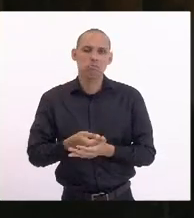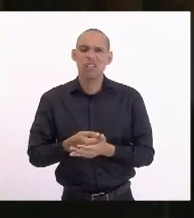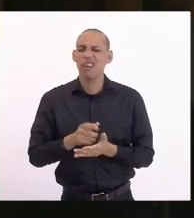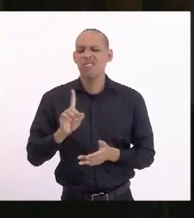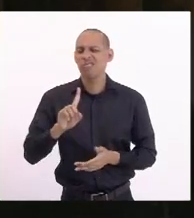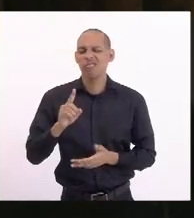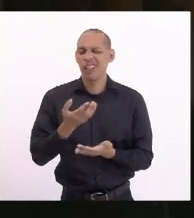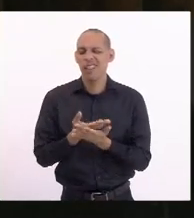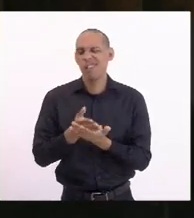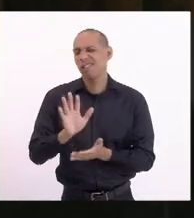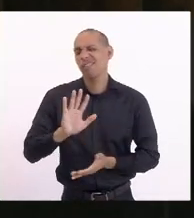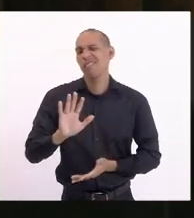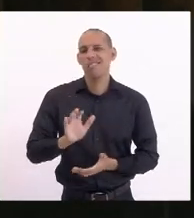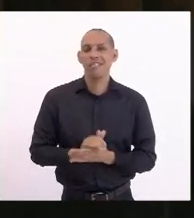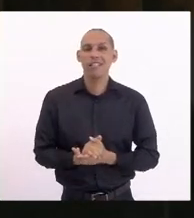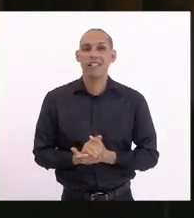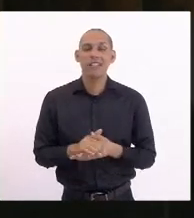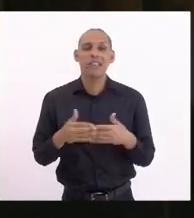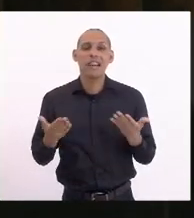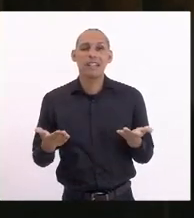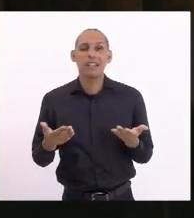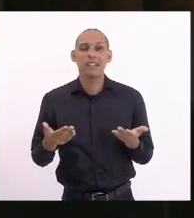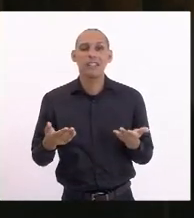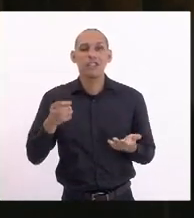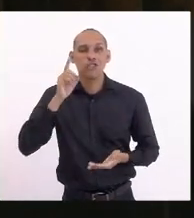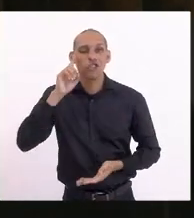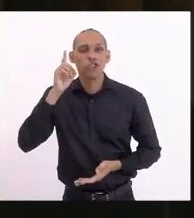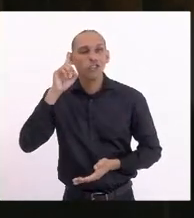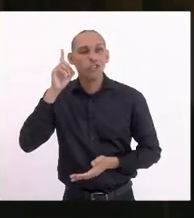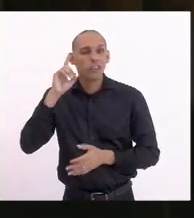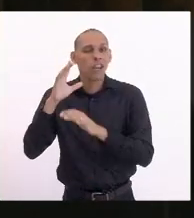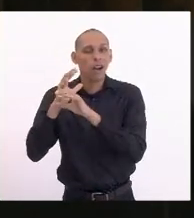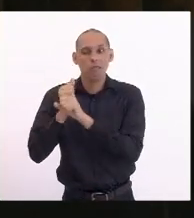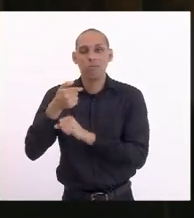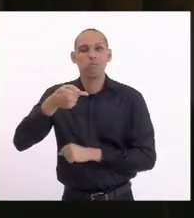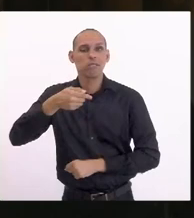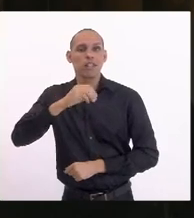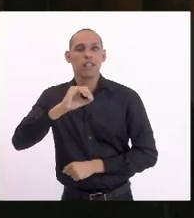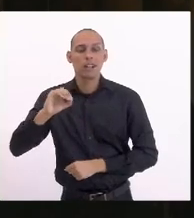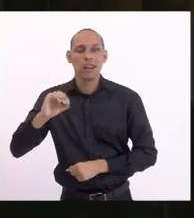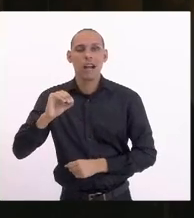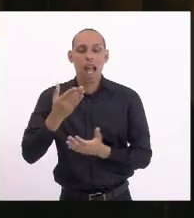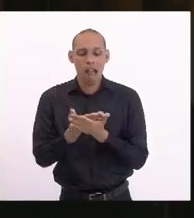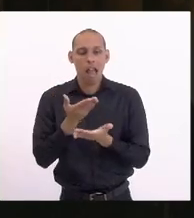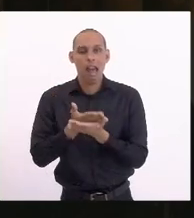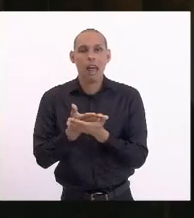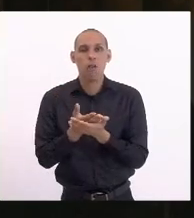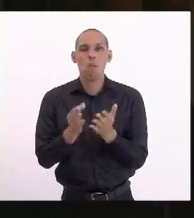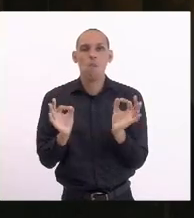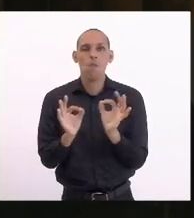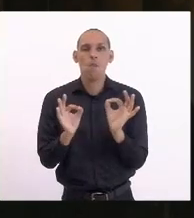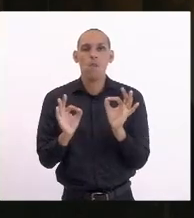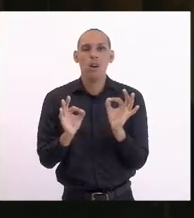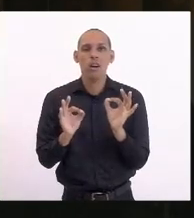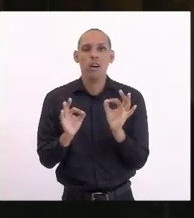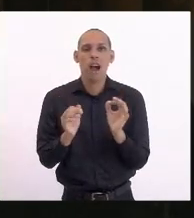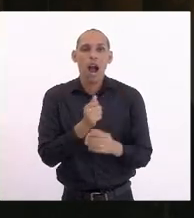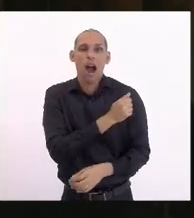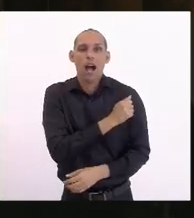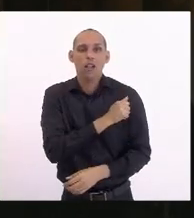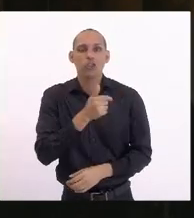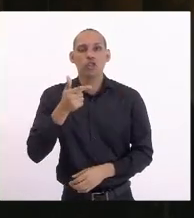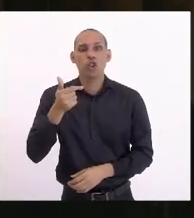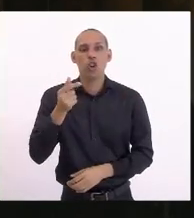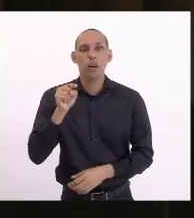dar aula e ficam há 700 dias sem dar aulas a 12 mil